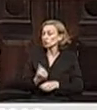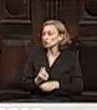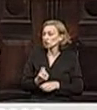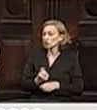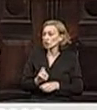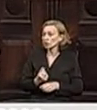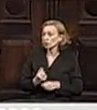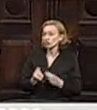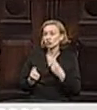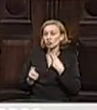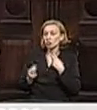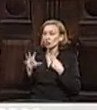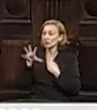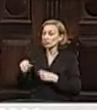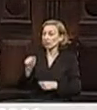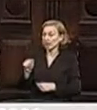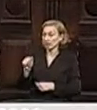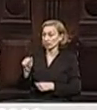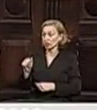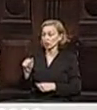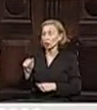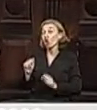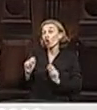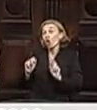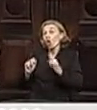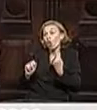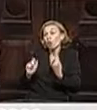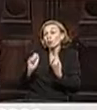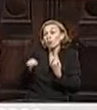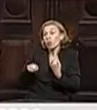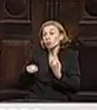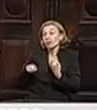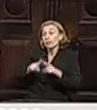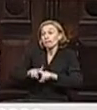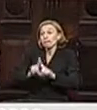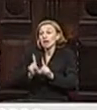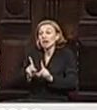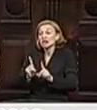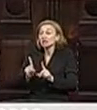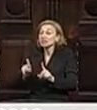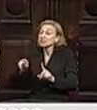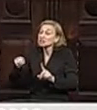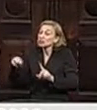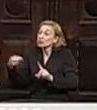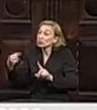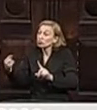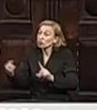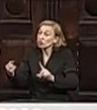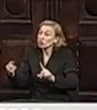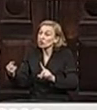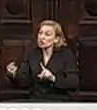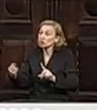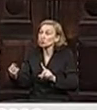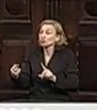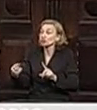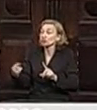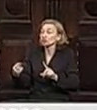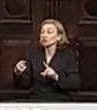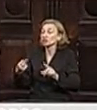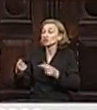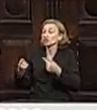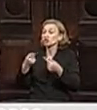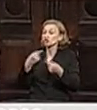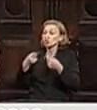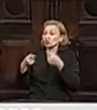ser revisto, ou até pode ser revisto, mas através de uma grande ginástica política da qual o